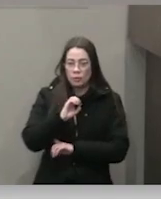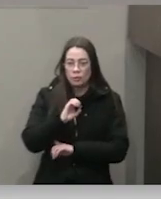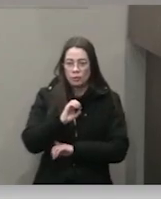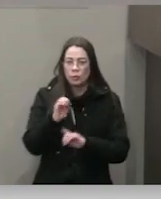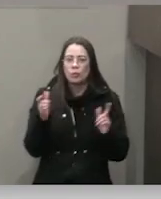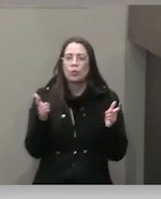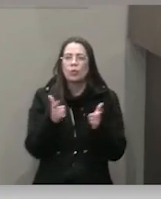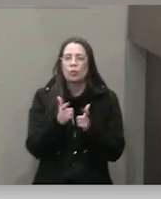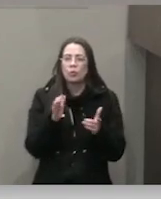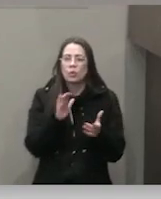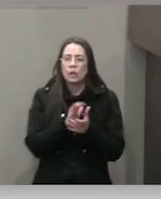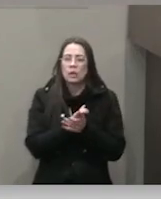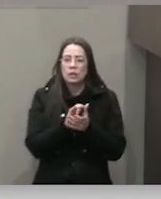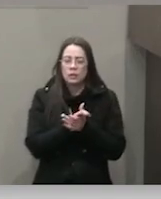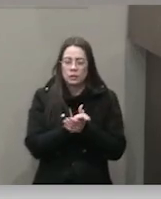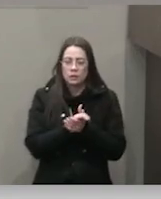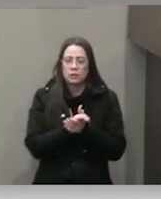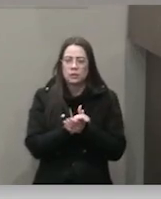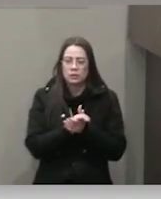aonde um casal